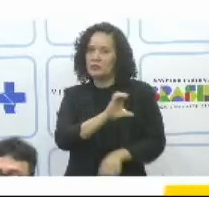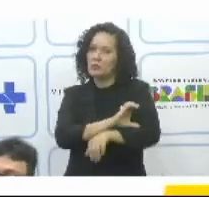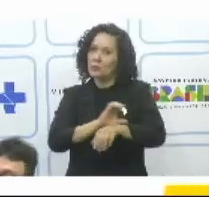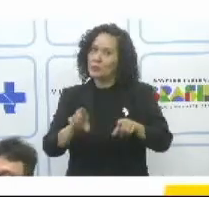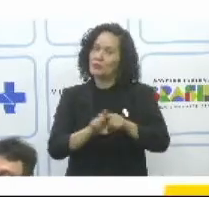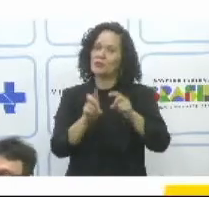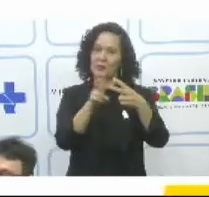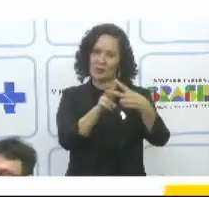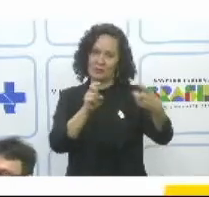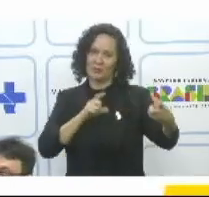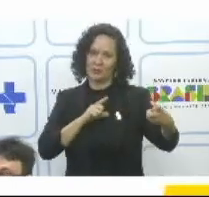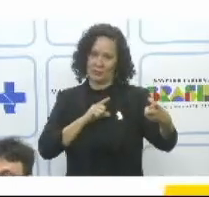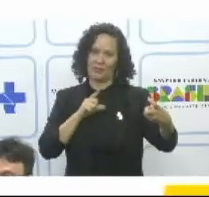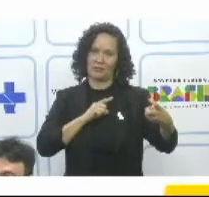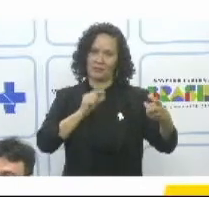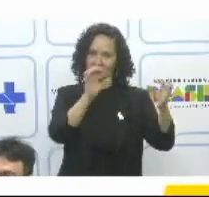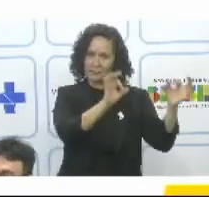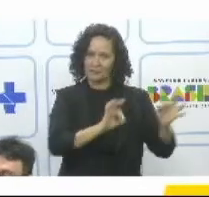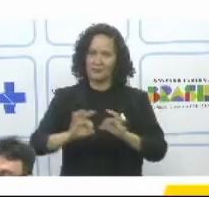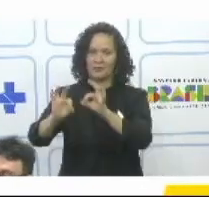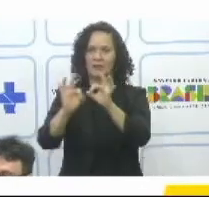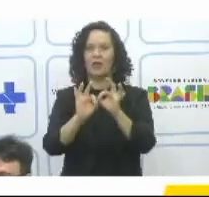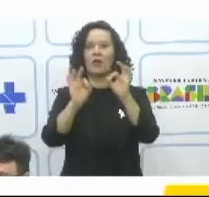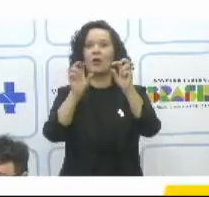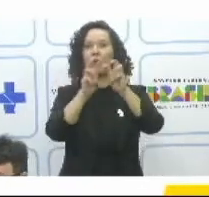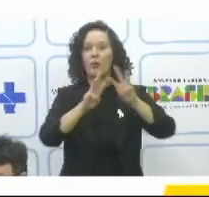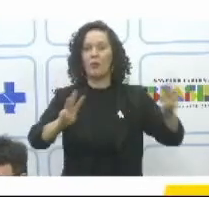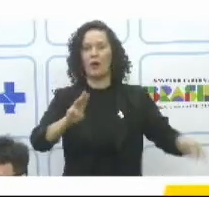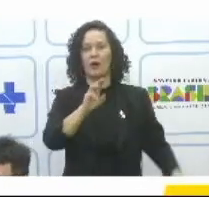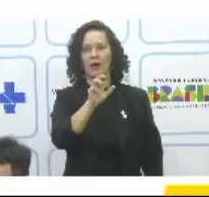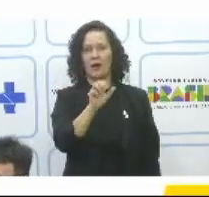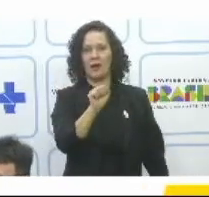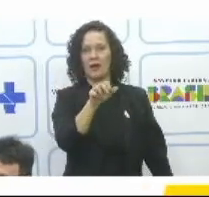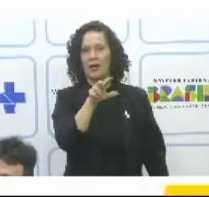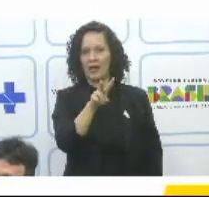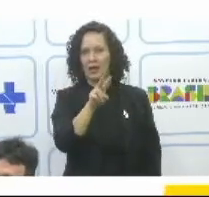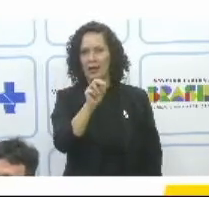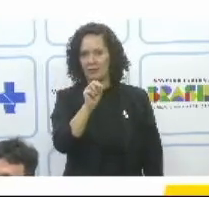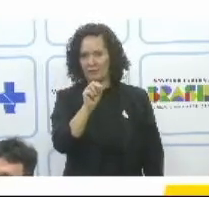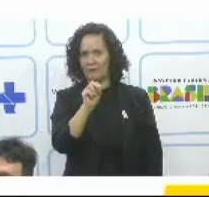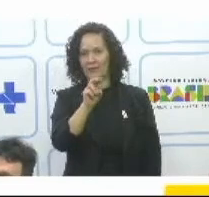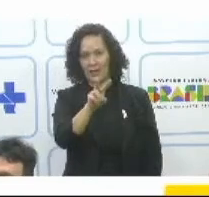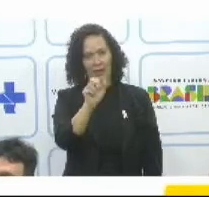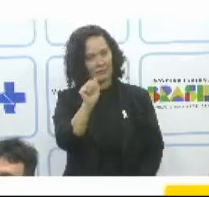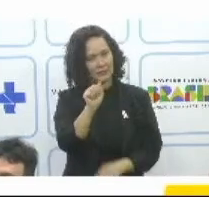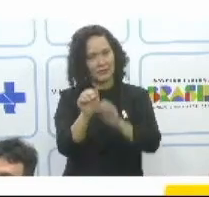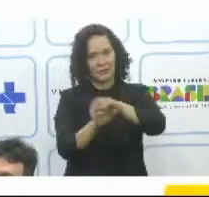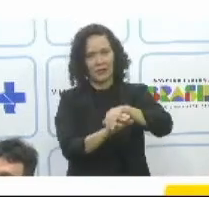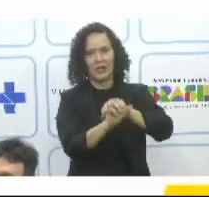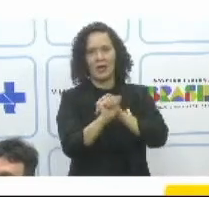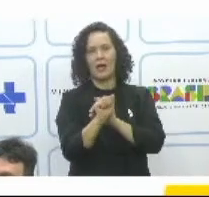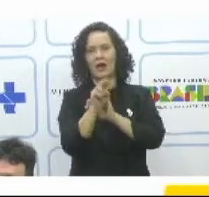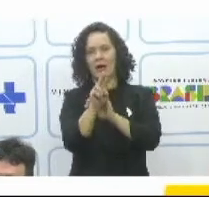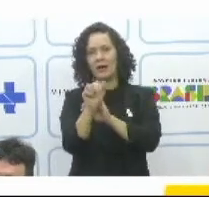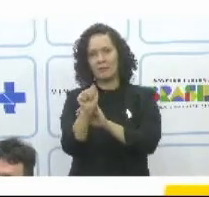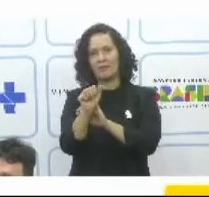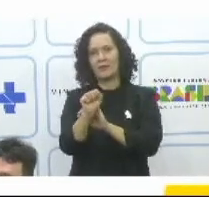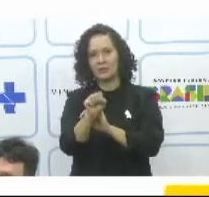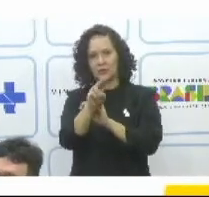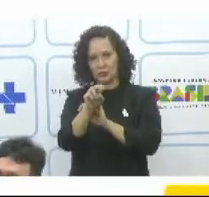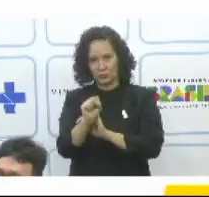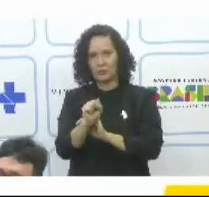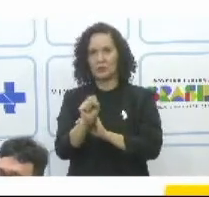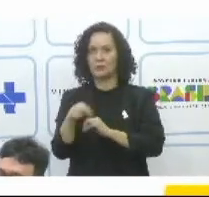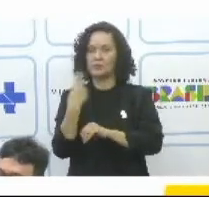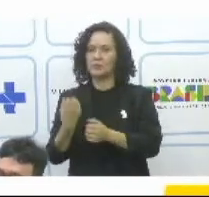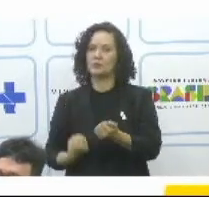online, né, que estão no AvaSUS, né, é uma parceria com a Universidade Federal do Rio Grande do Norte, né, onde tem